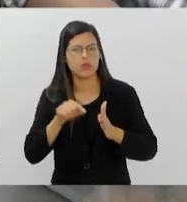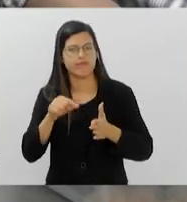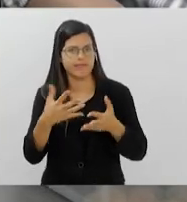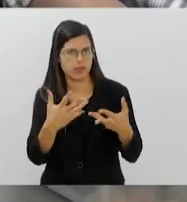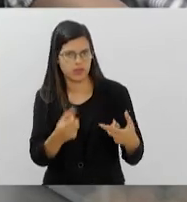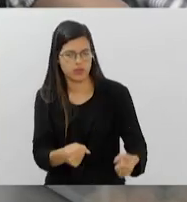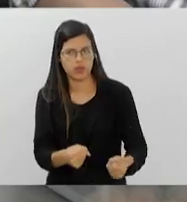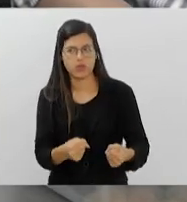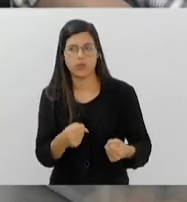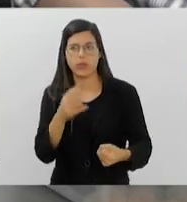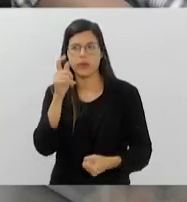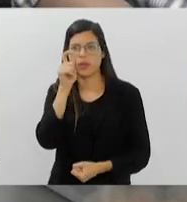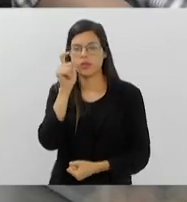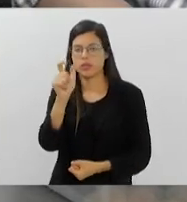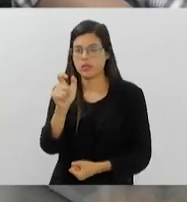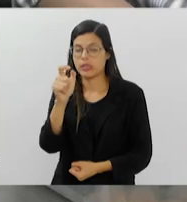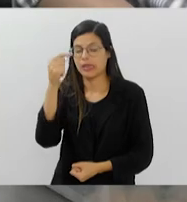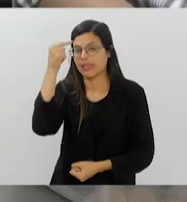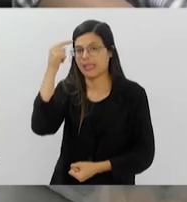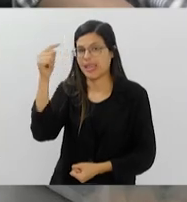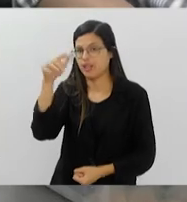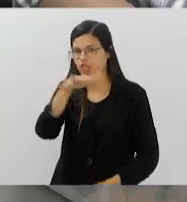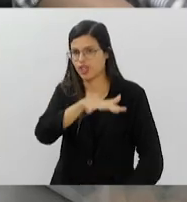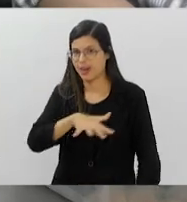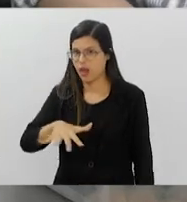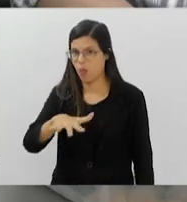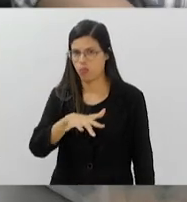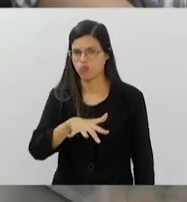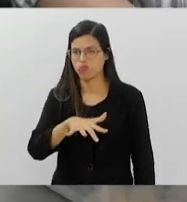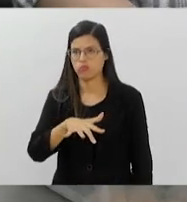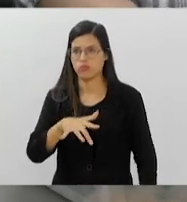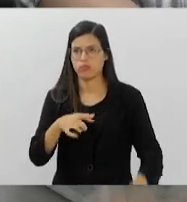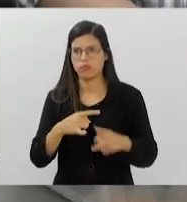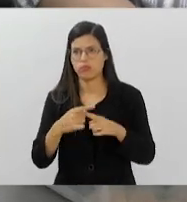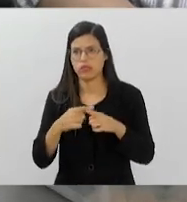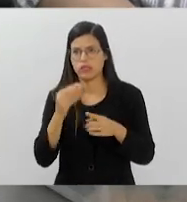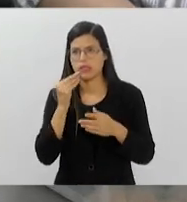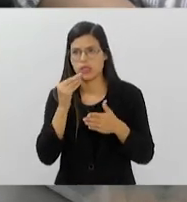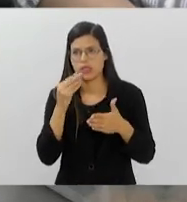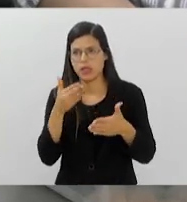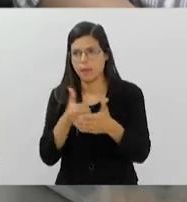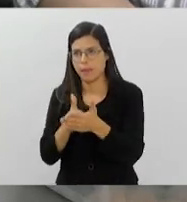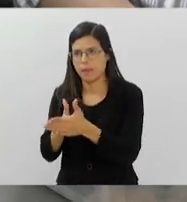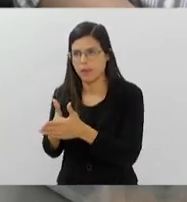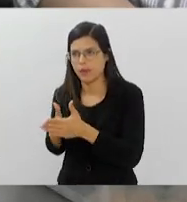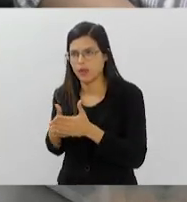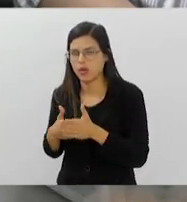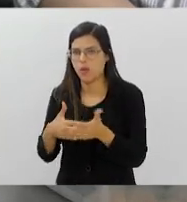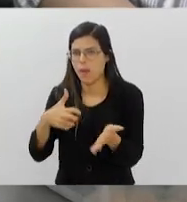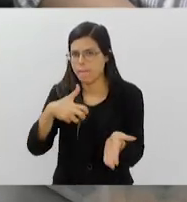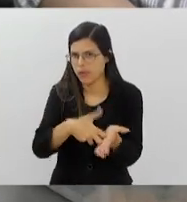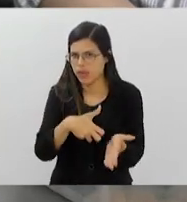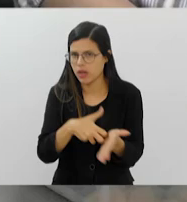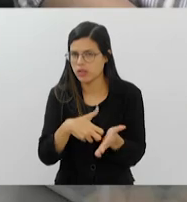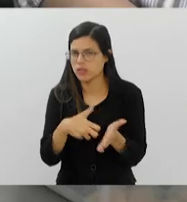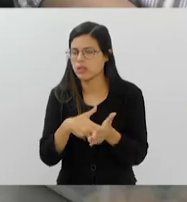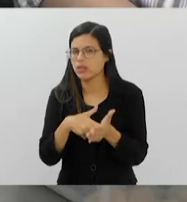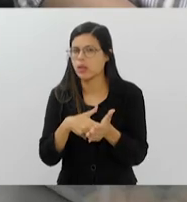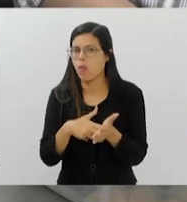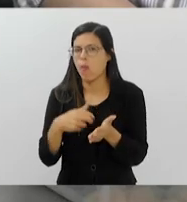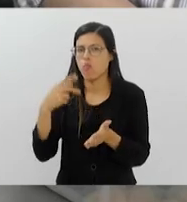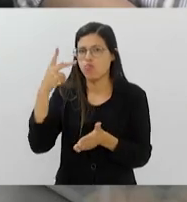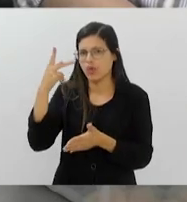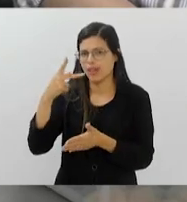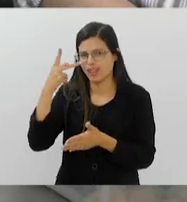acho interessante a ideia geral, porque tenta impedir uma penalização política por participação de um